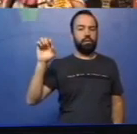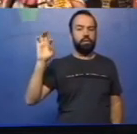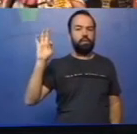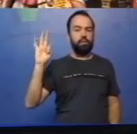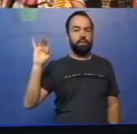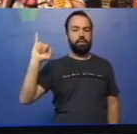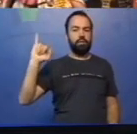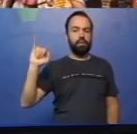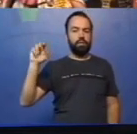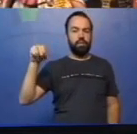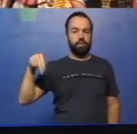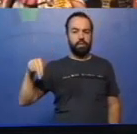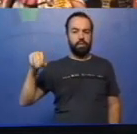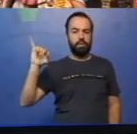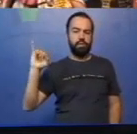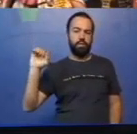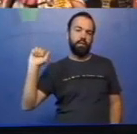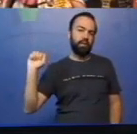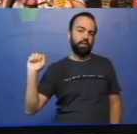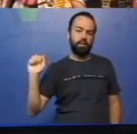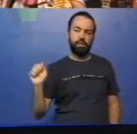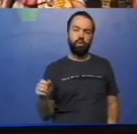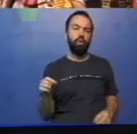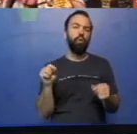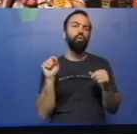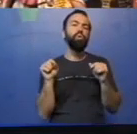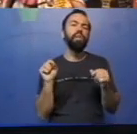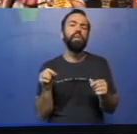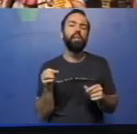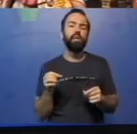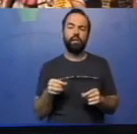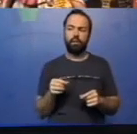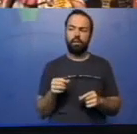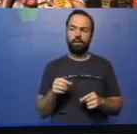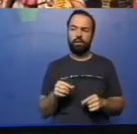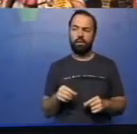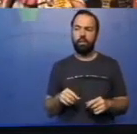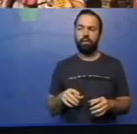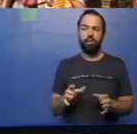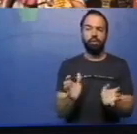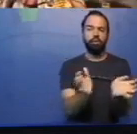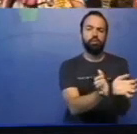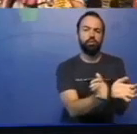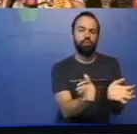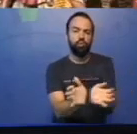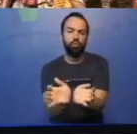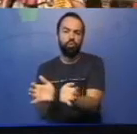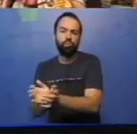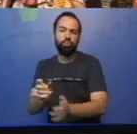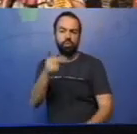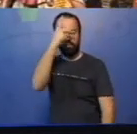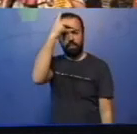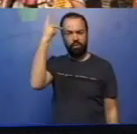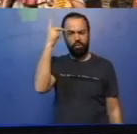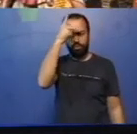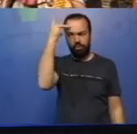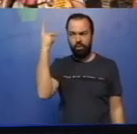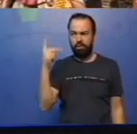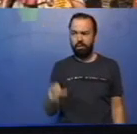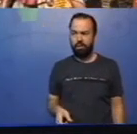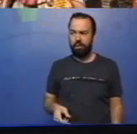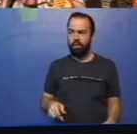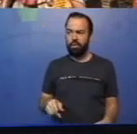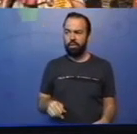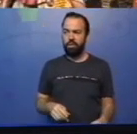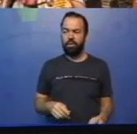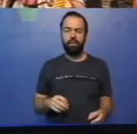em comum, como a língua, o espaço geográfico em que se vive, os costumes e as crenças. Ou seja, uma